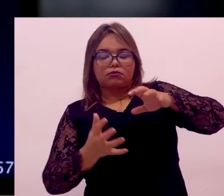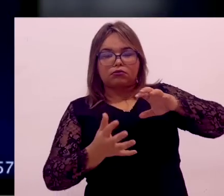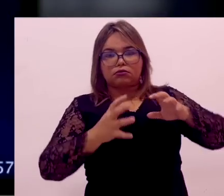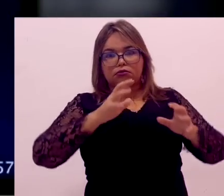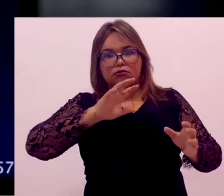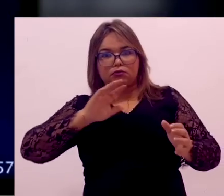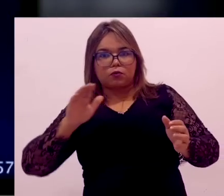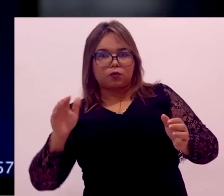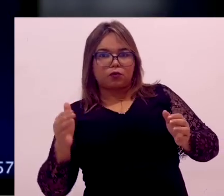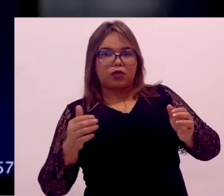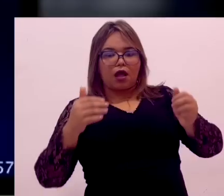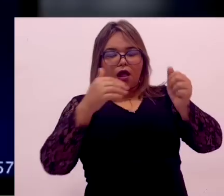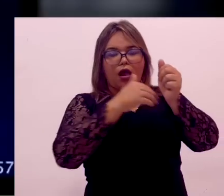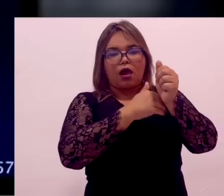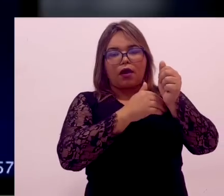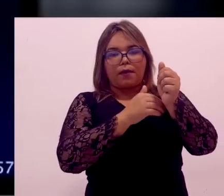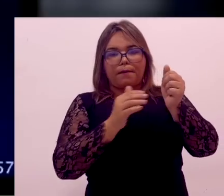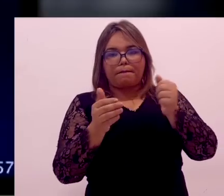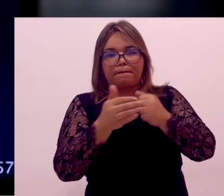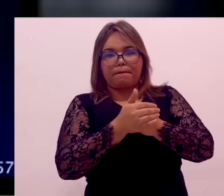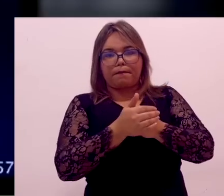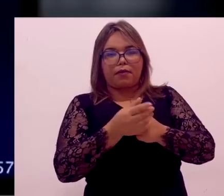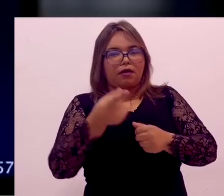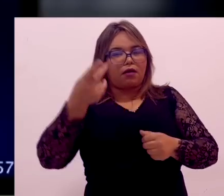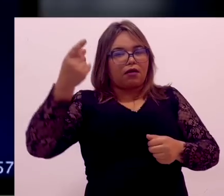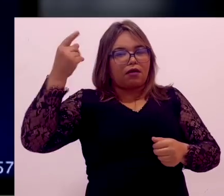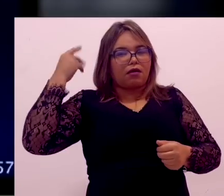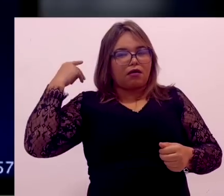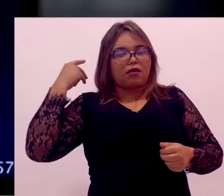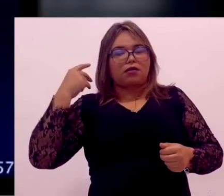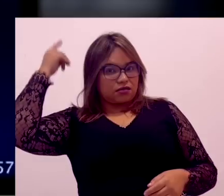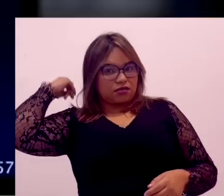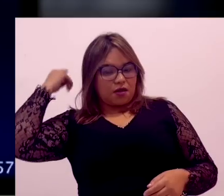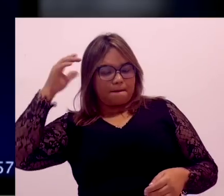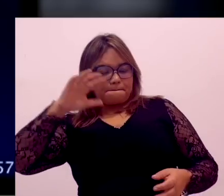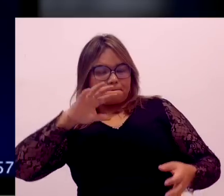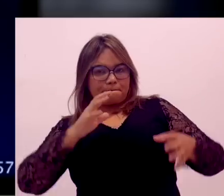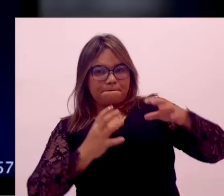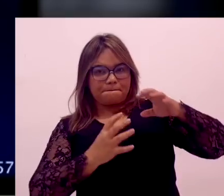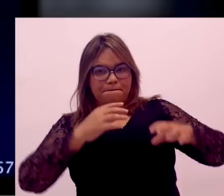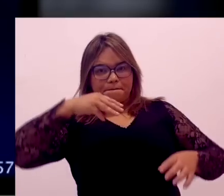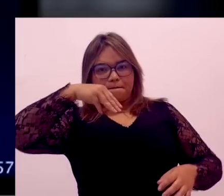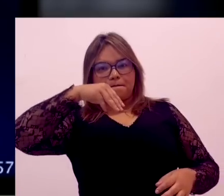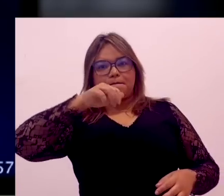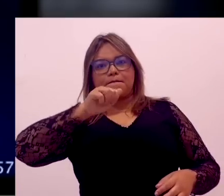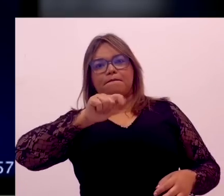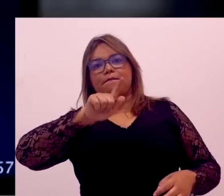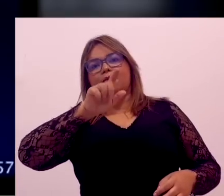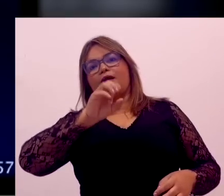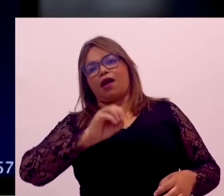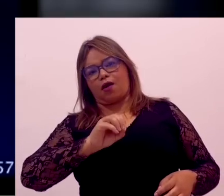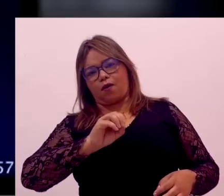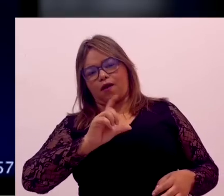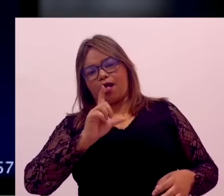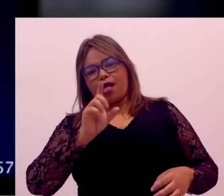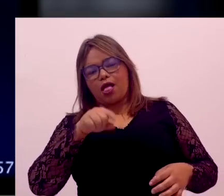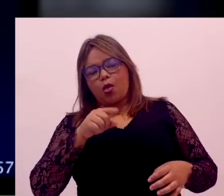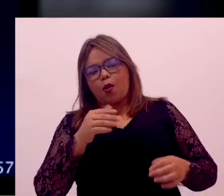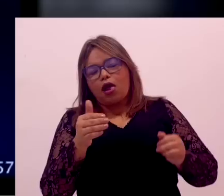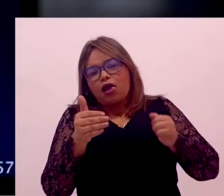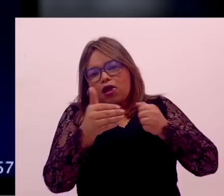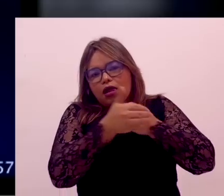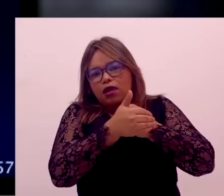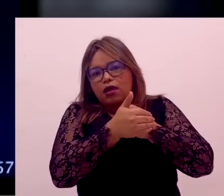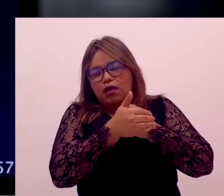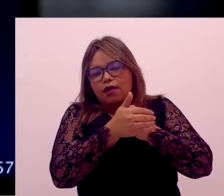foi escondida sob as sombras dos antigos mistérios. Ela foi imperfeitamente revelada ou desfigurada